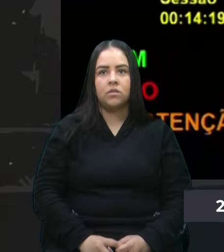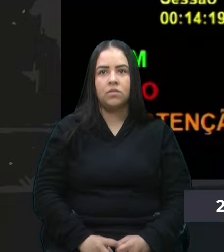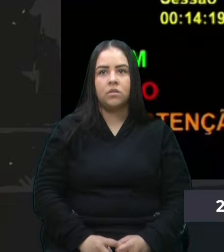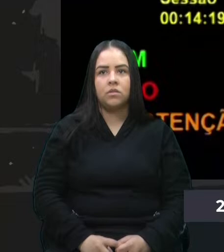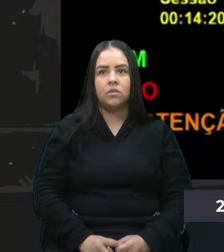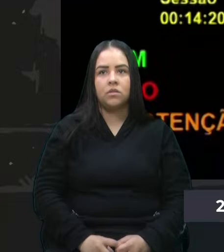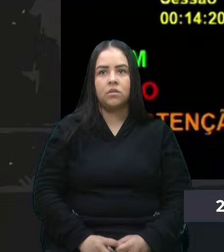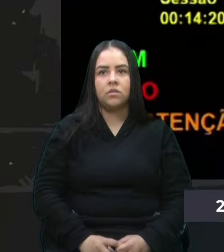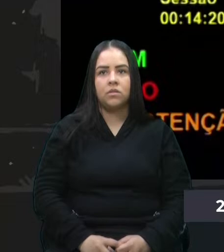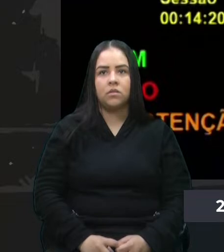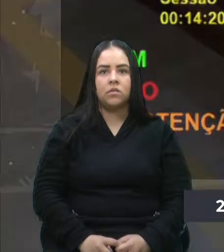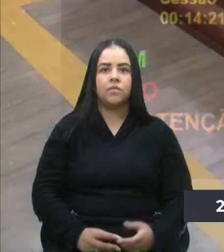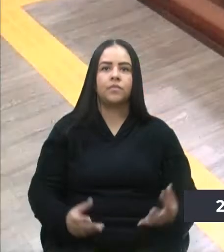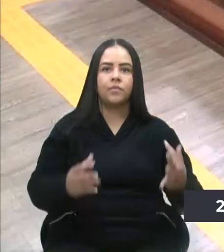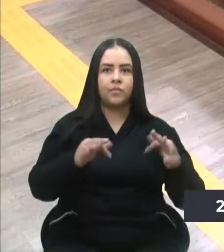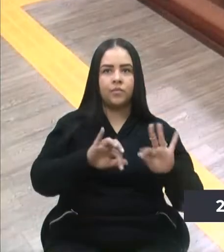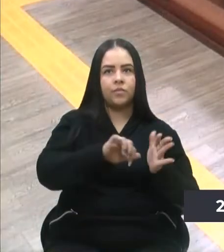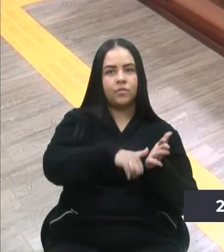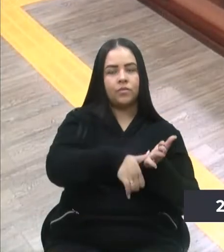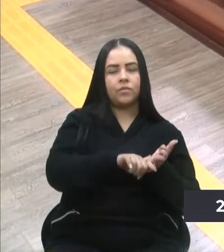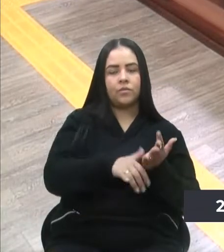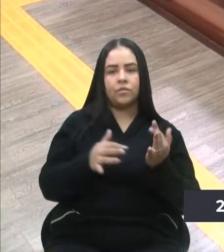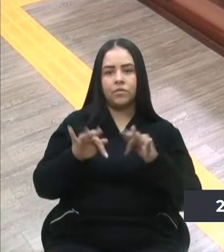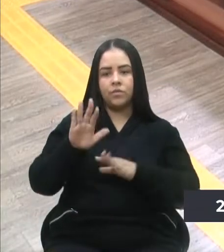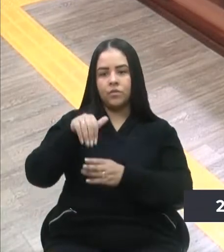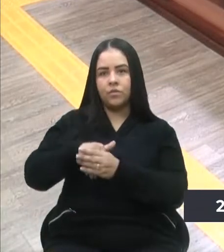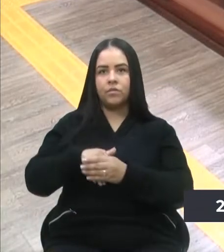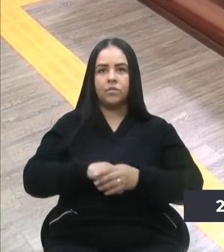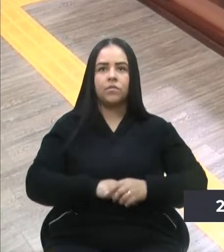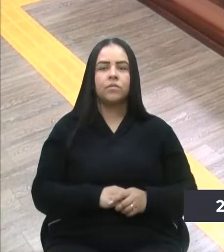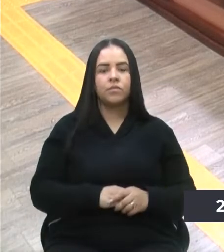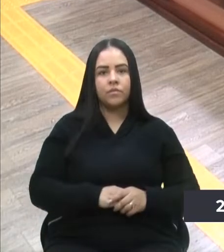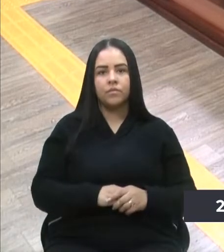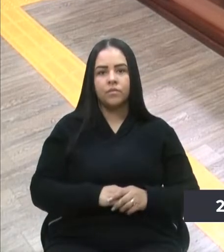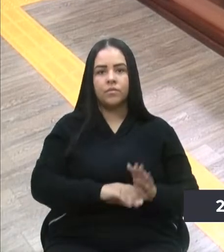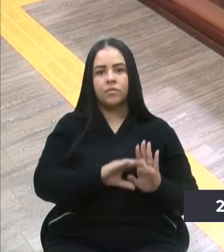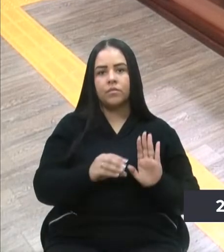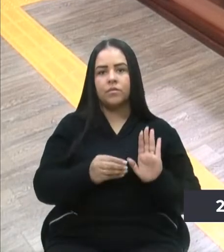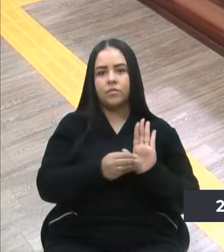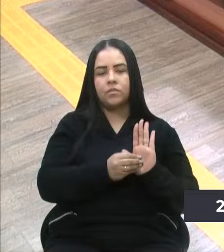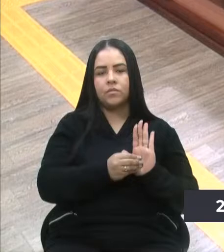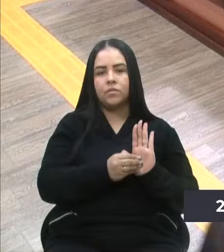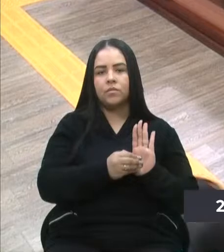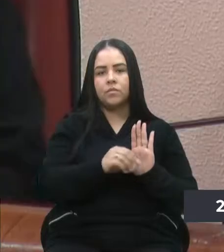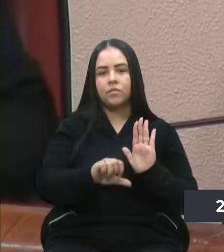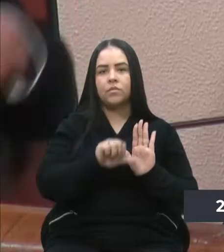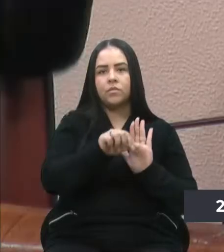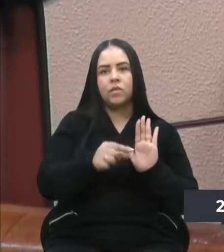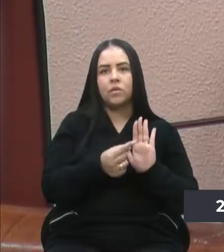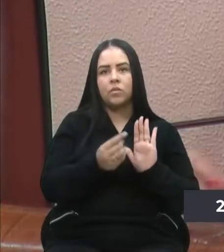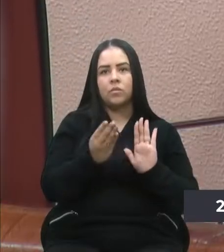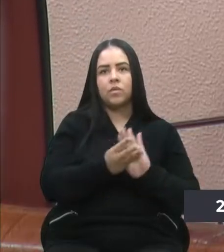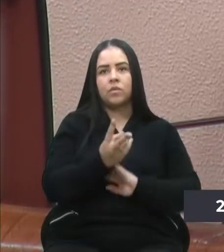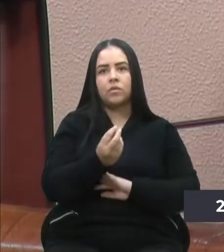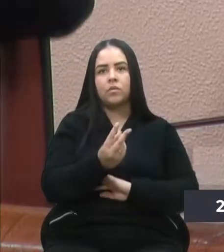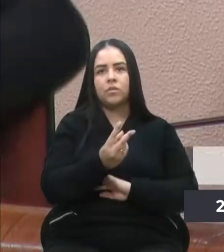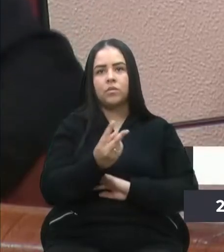Encerrado o registro dos votos, encerrada a votação. A emenda modificativa 1 de